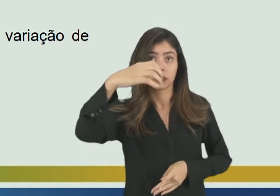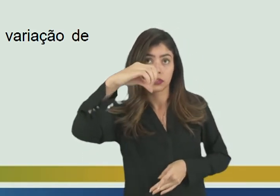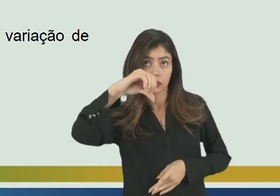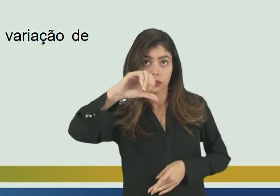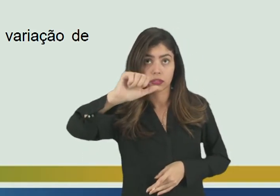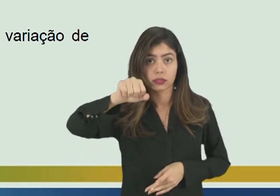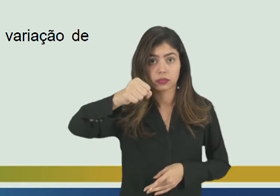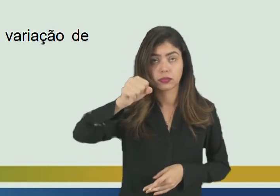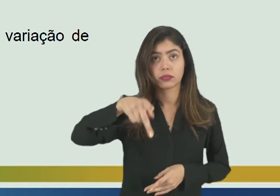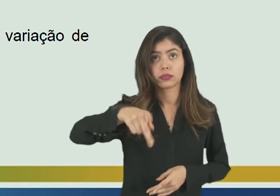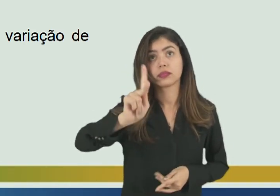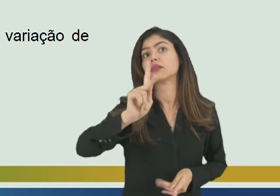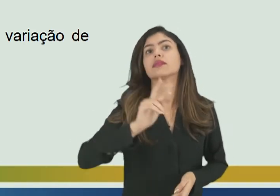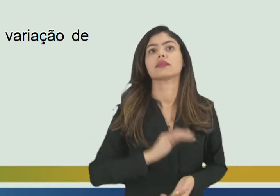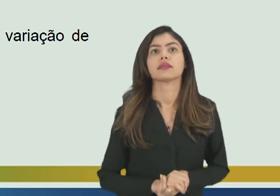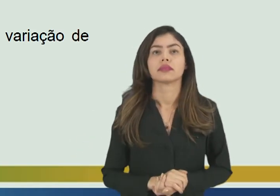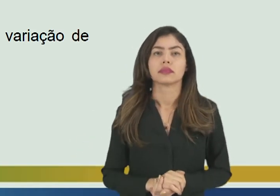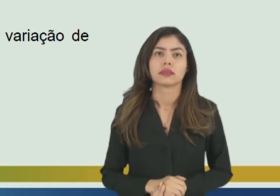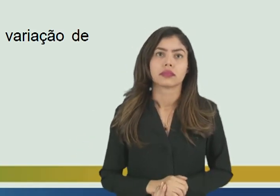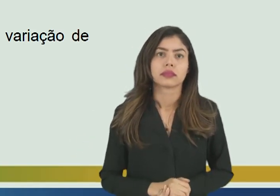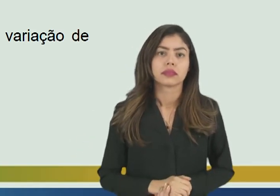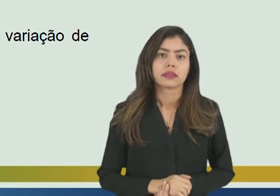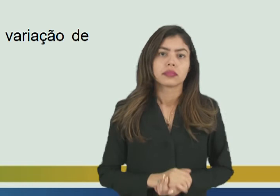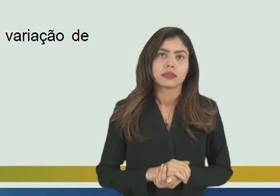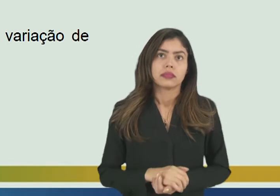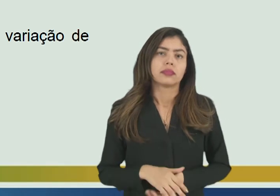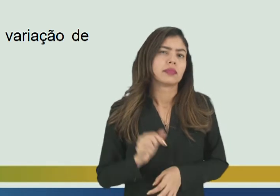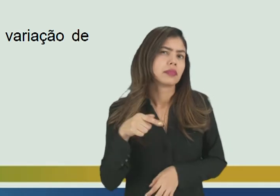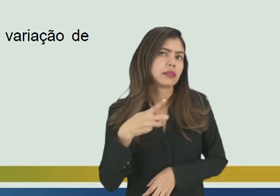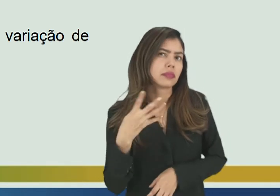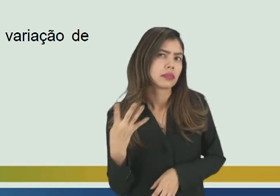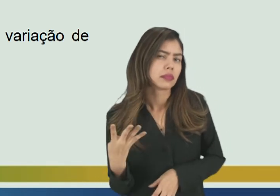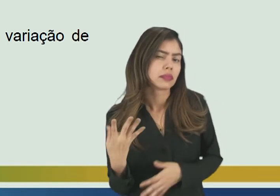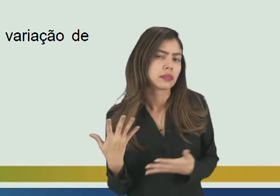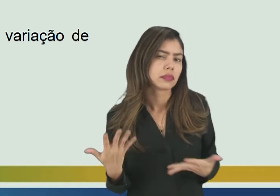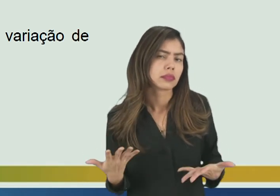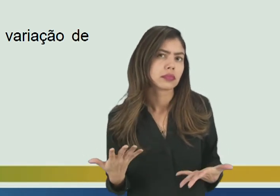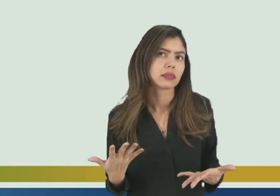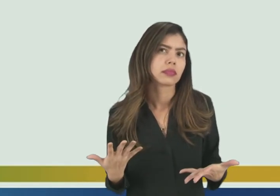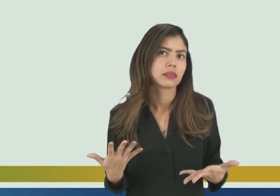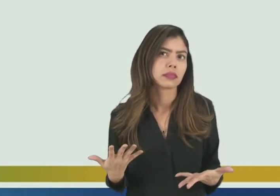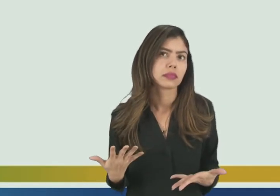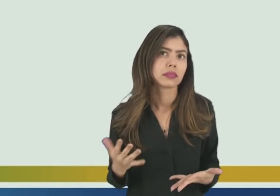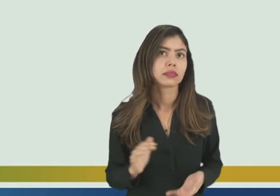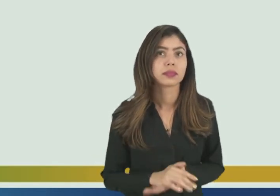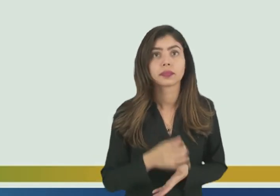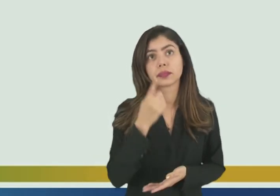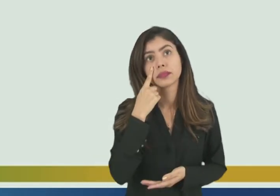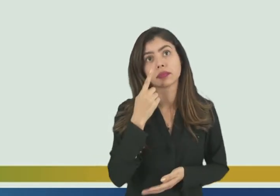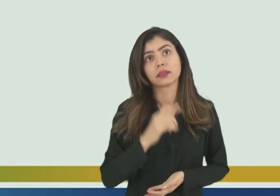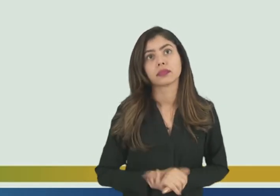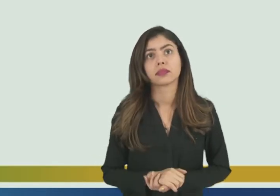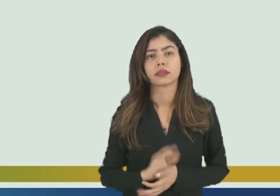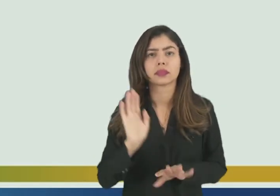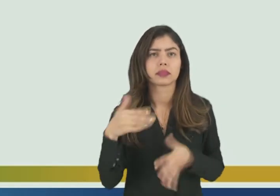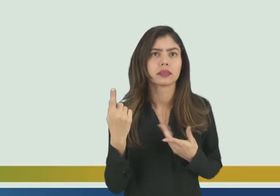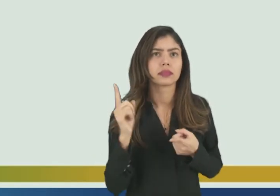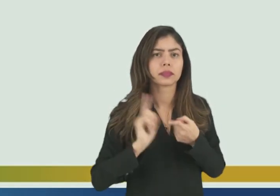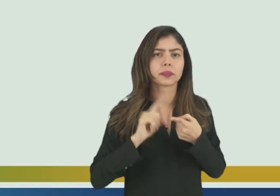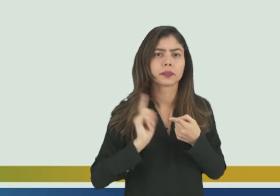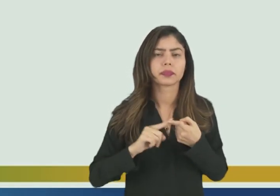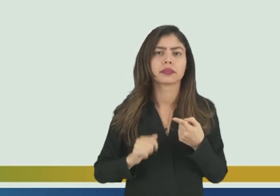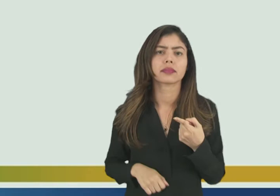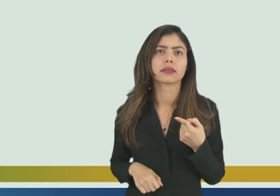298 Kelvin em quilojoules é de quanto? Então vamos ver a resolução. Vamos lá. Qual é o primeiro passo